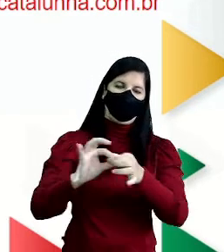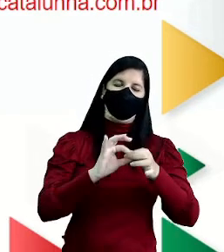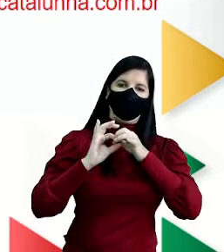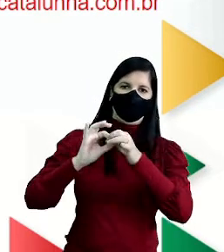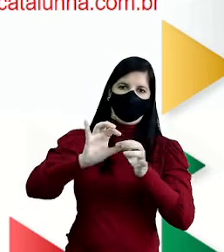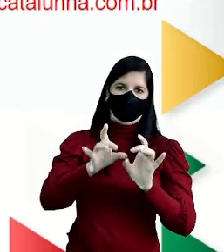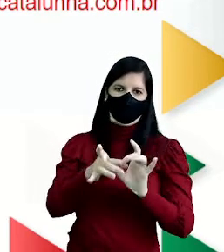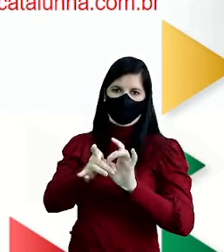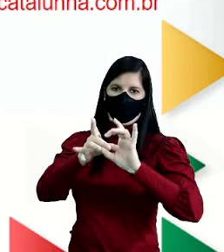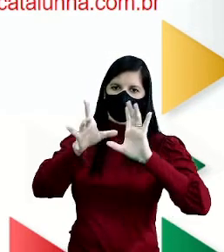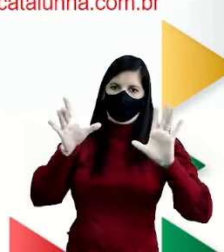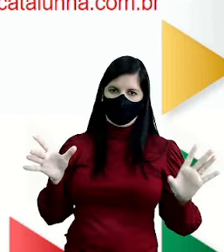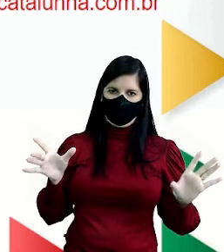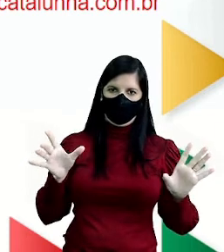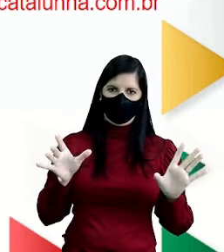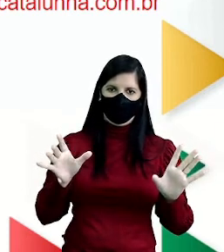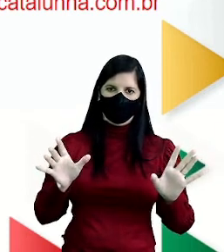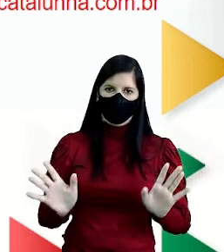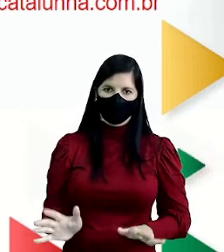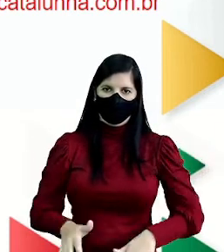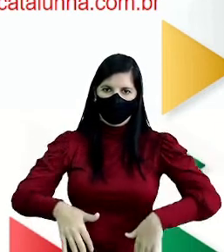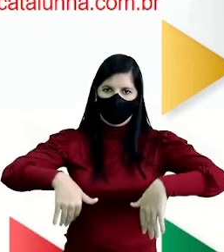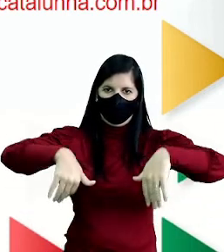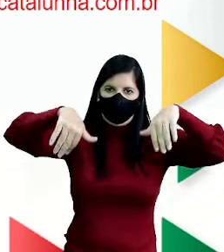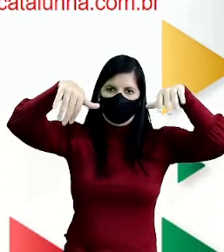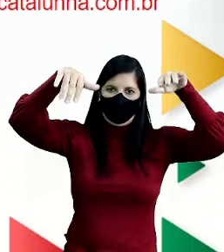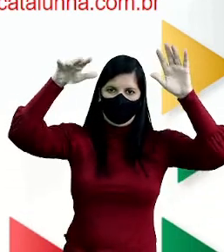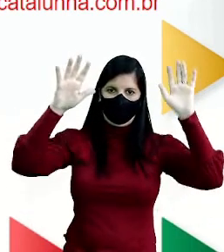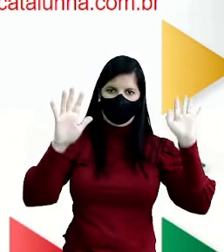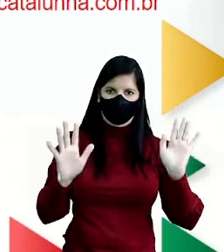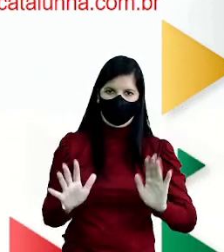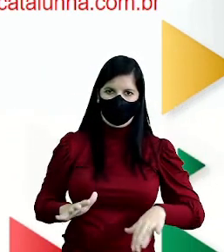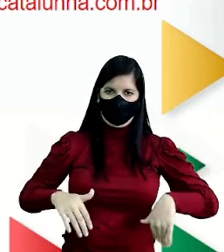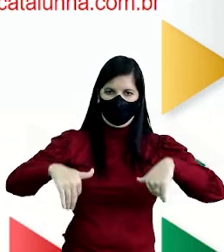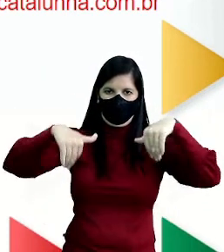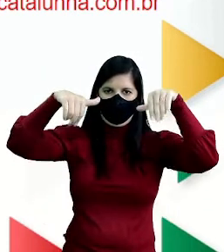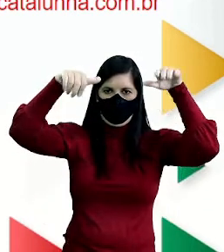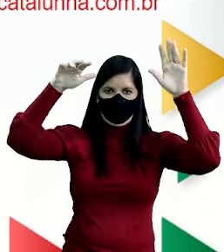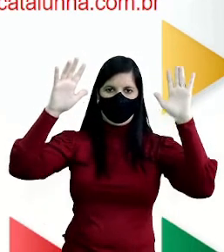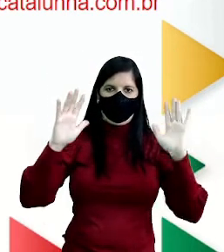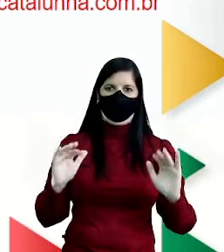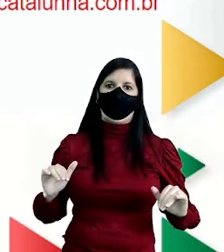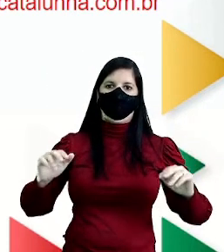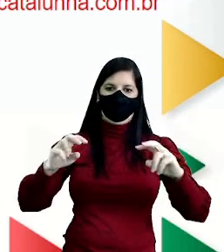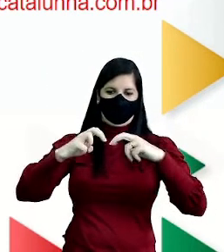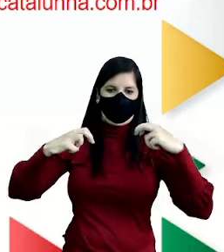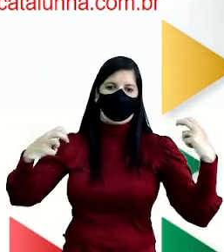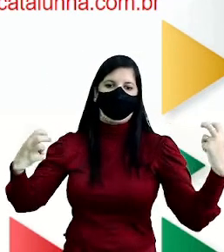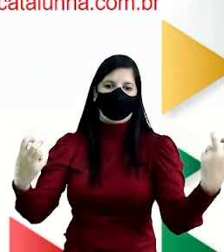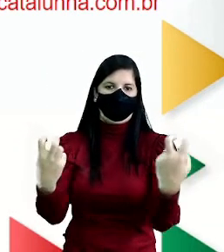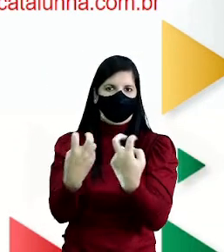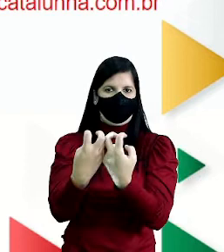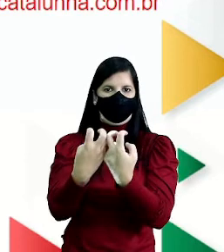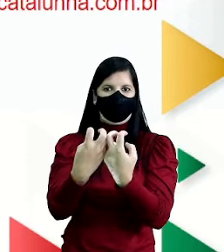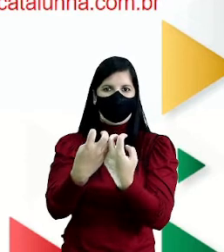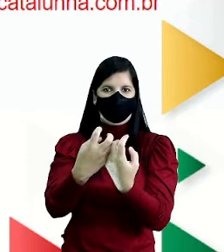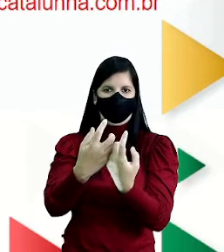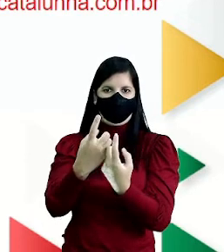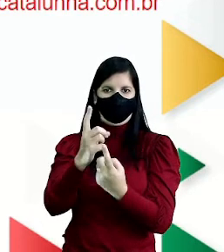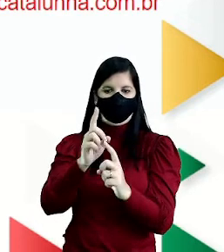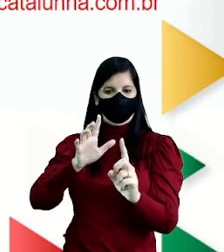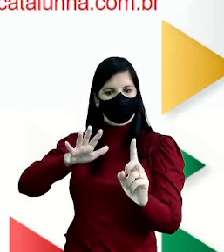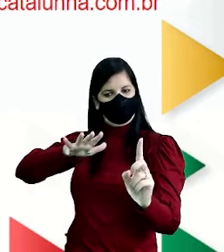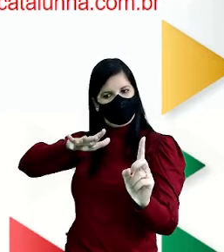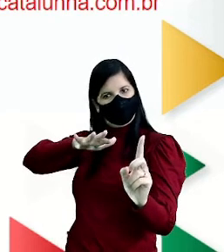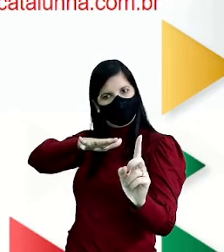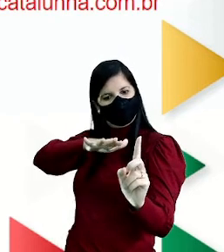Os dançarinos levantam as mãos e se movem em roda, com passos pequenos e precisos. Todos seguem um líder que se comunica por meio de